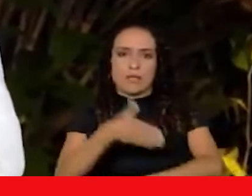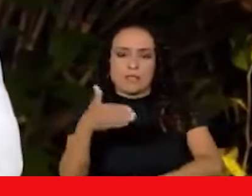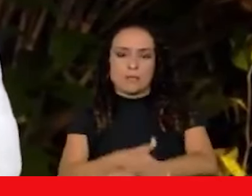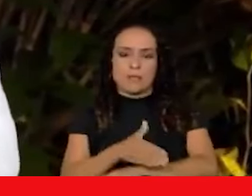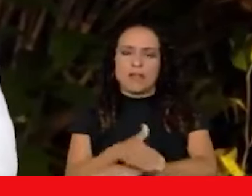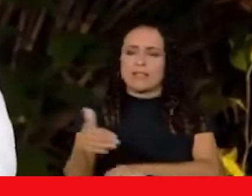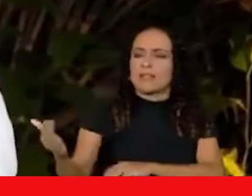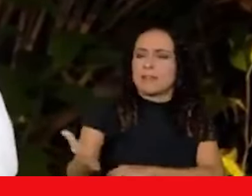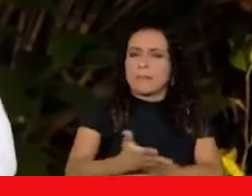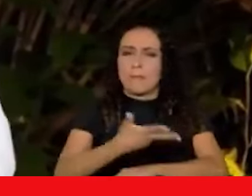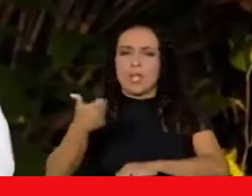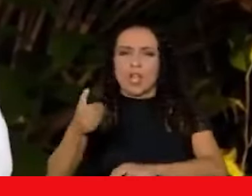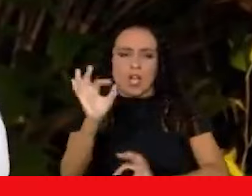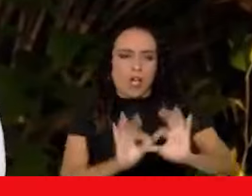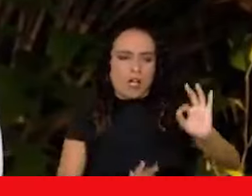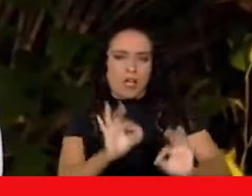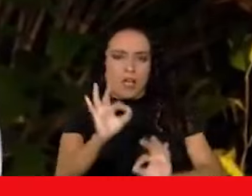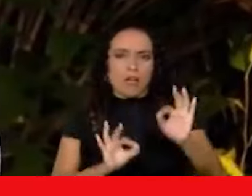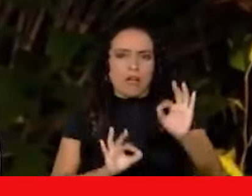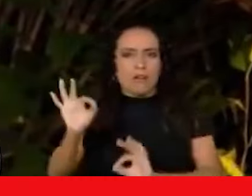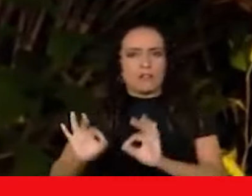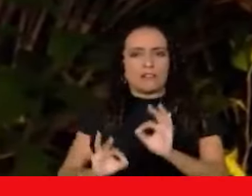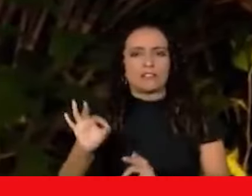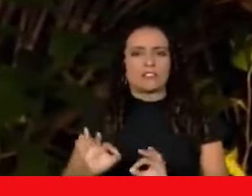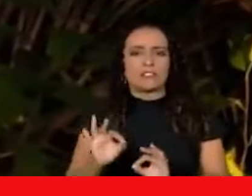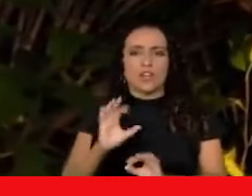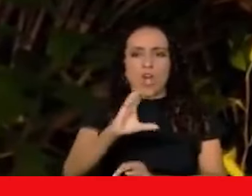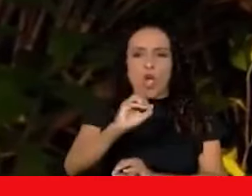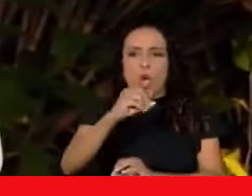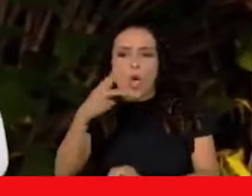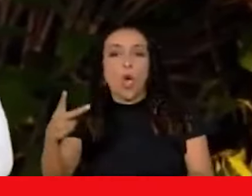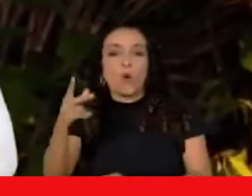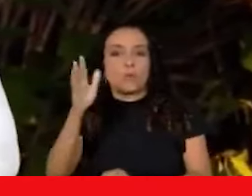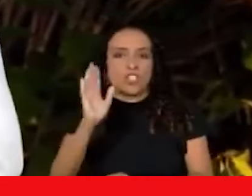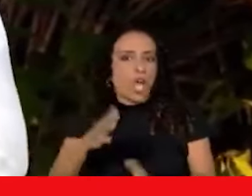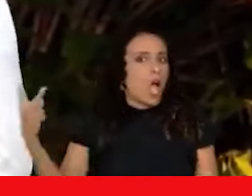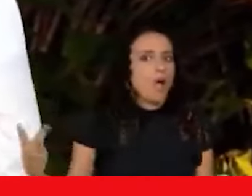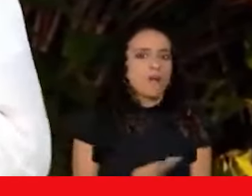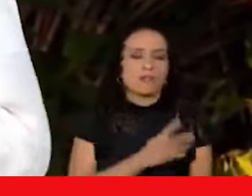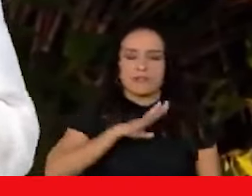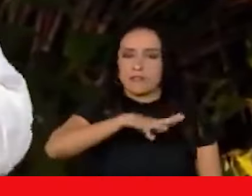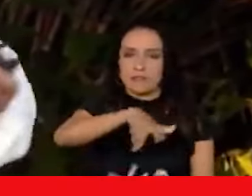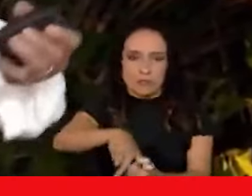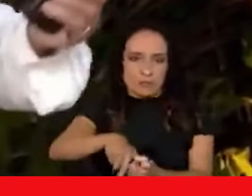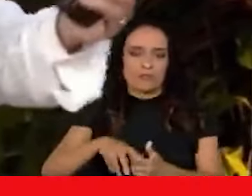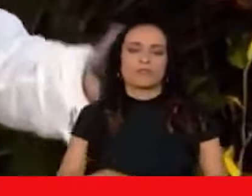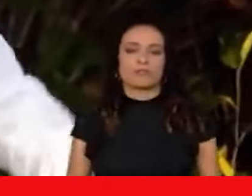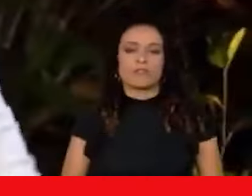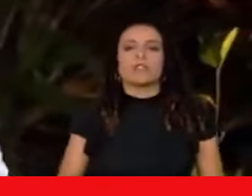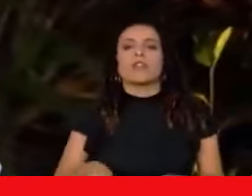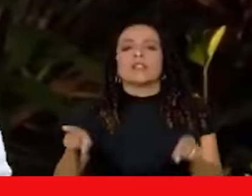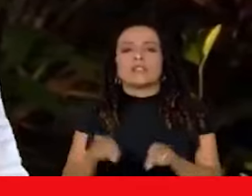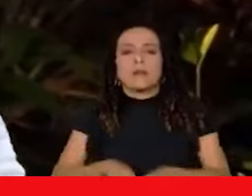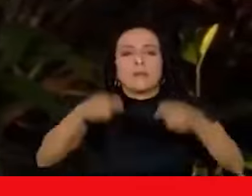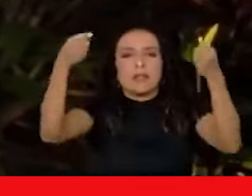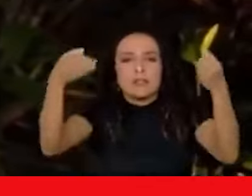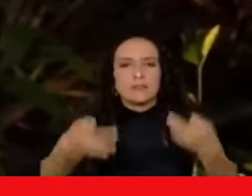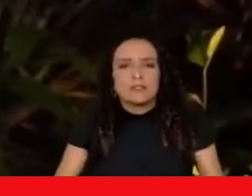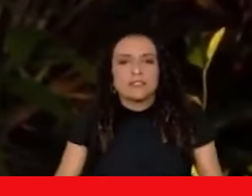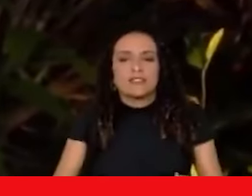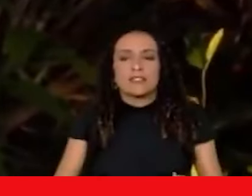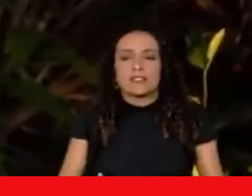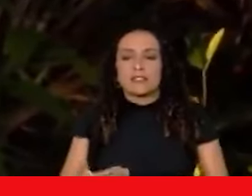melhor organização de COP que já aconteceu no mundo. Eu quero dizer, companheiro